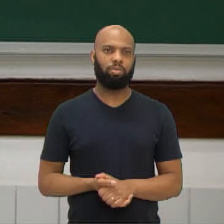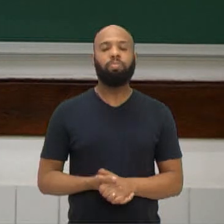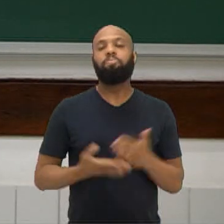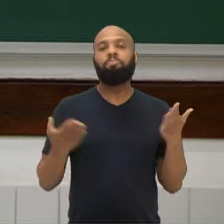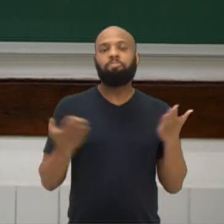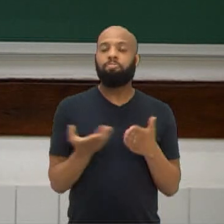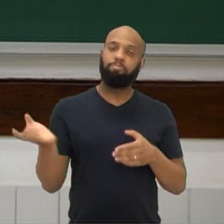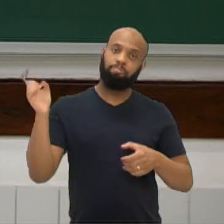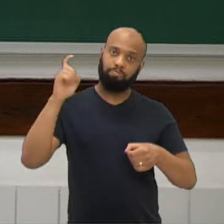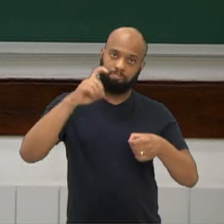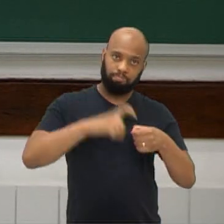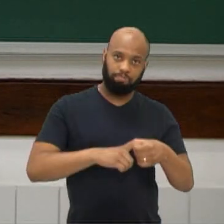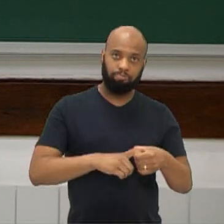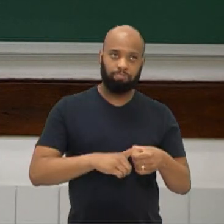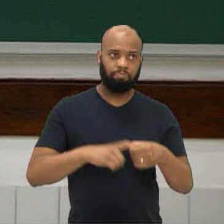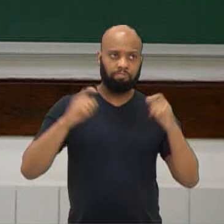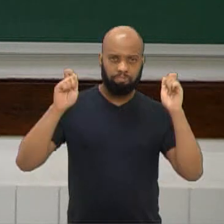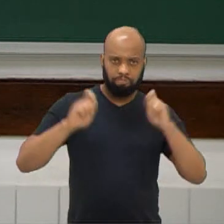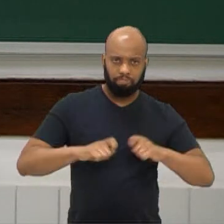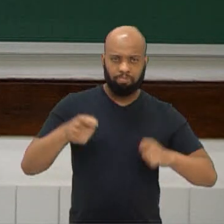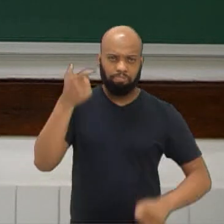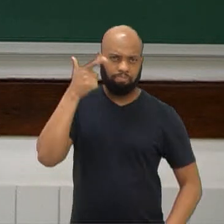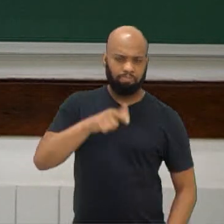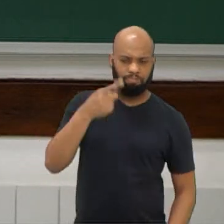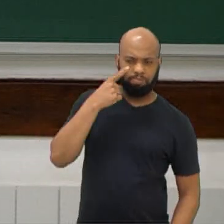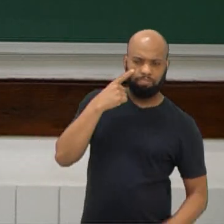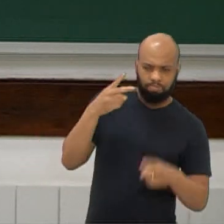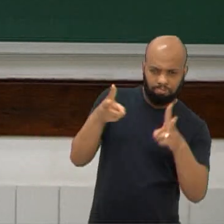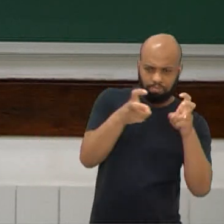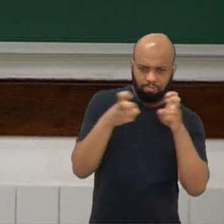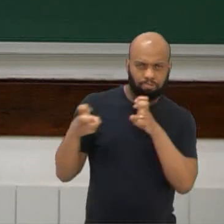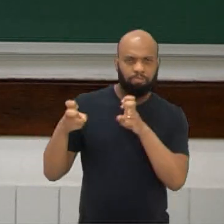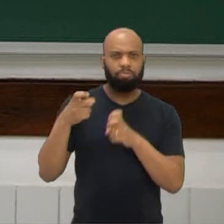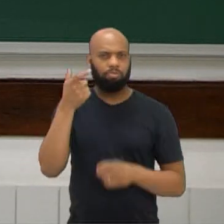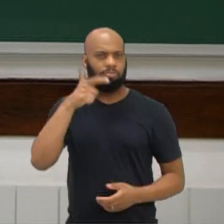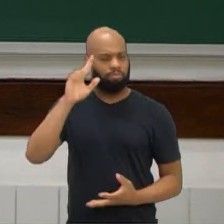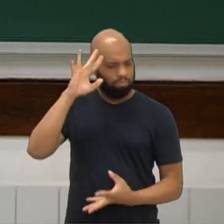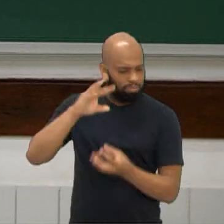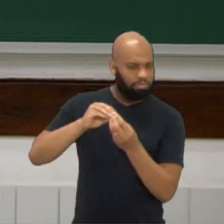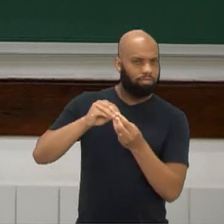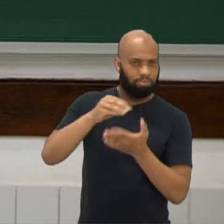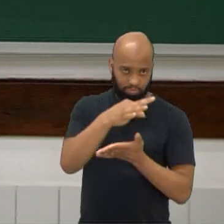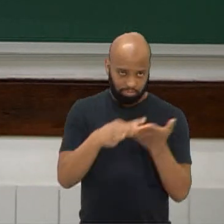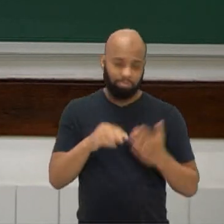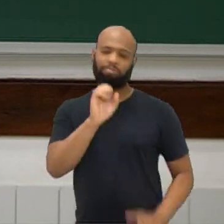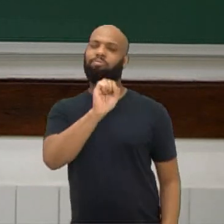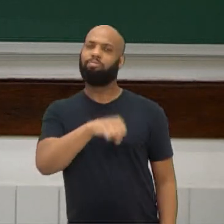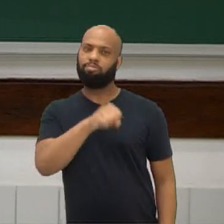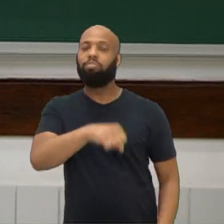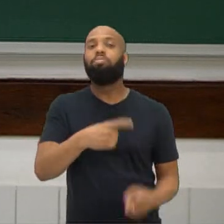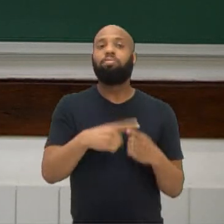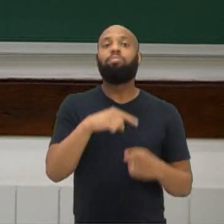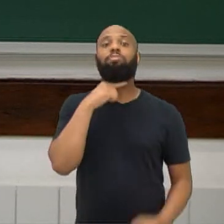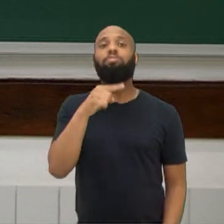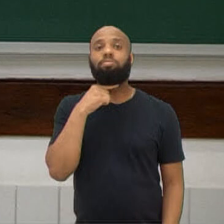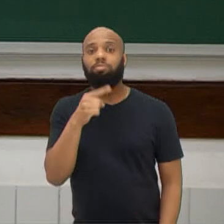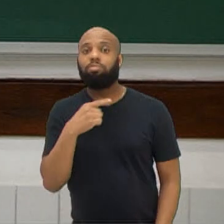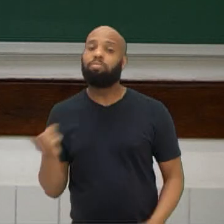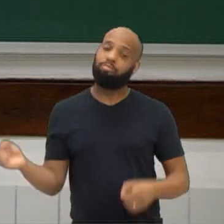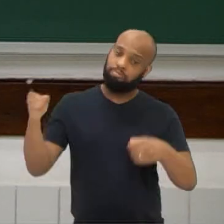Então, se volvemos, foi possível observar essa interpretação, compreensão do fragmento? Acredito que sim. Qualquer